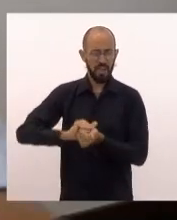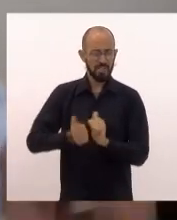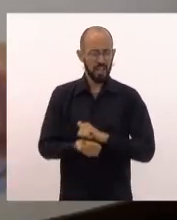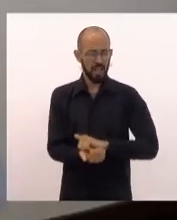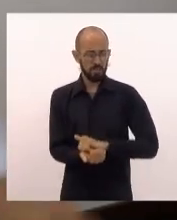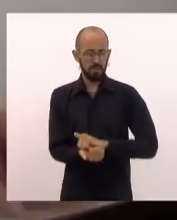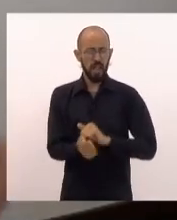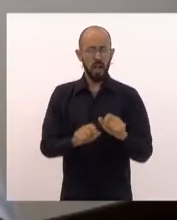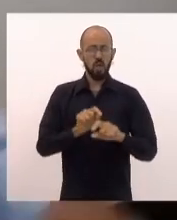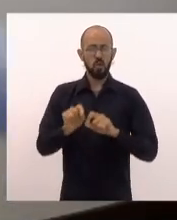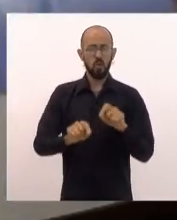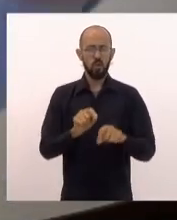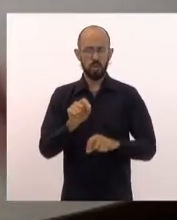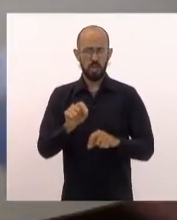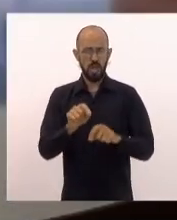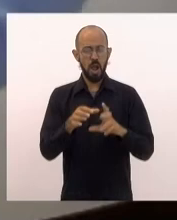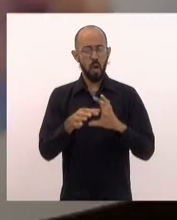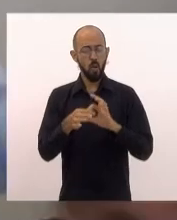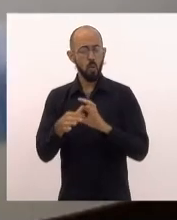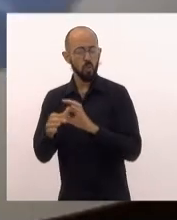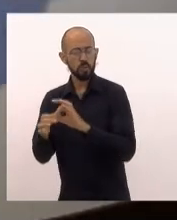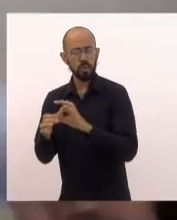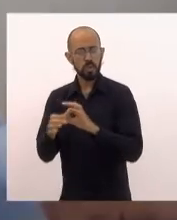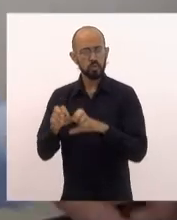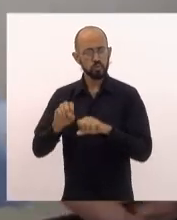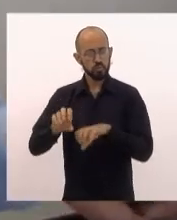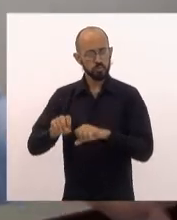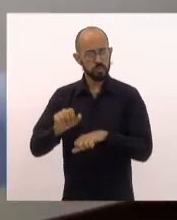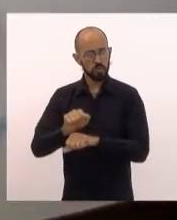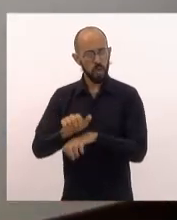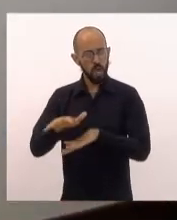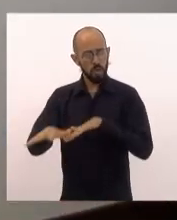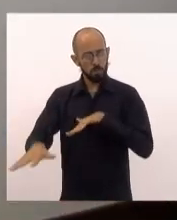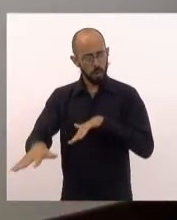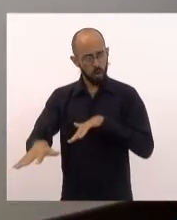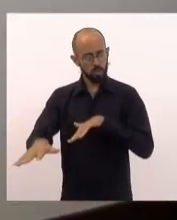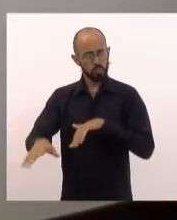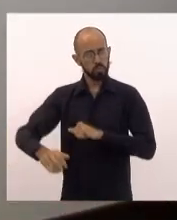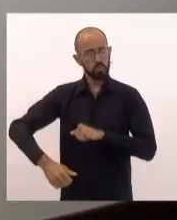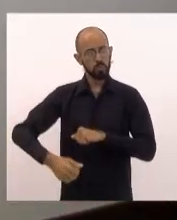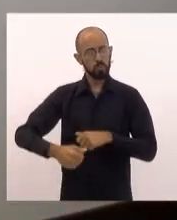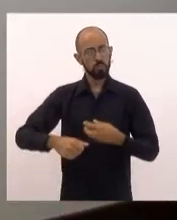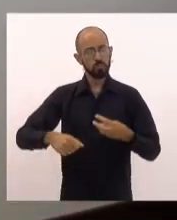à lógica do ensino remoto desde o primeiro trimestre de